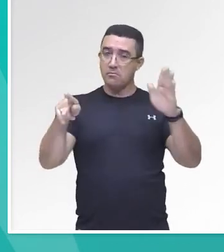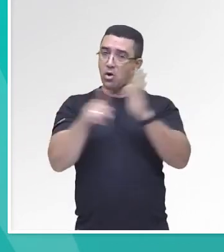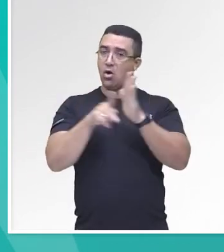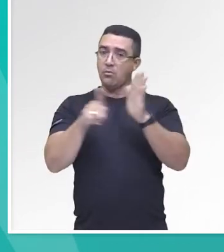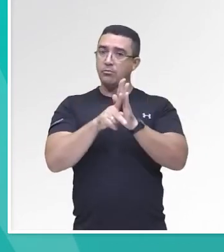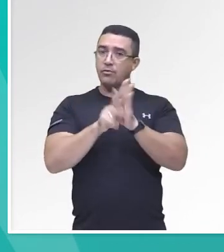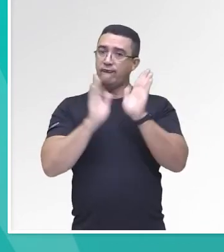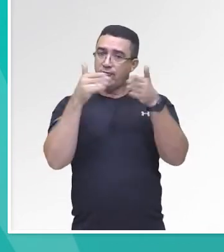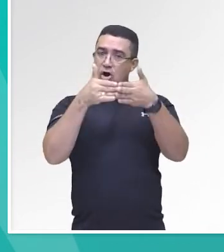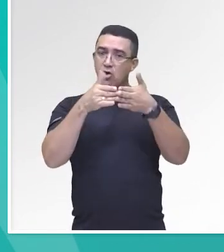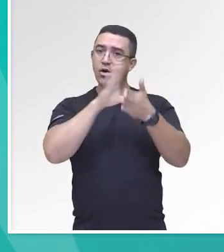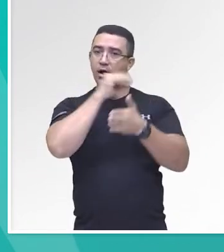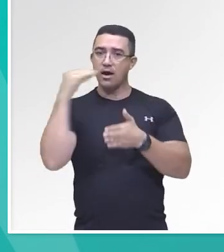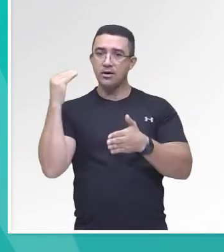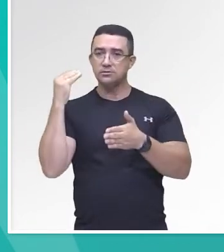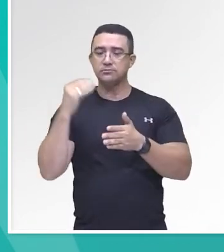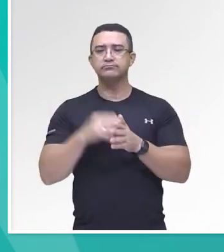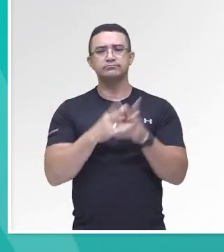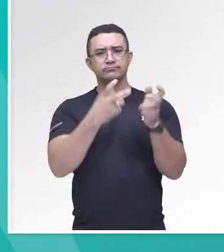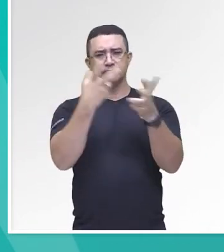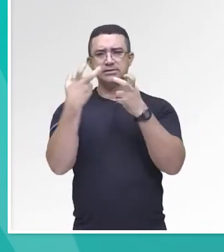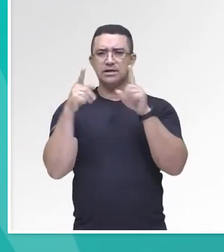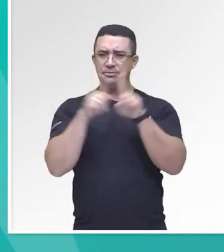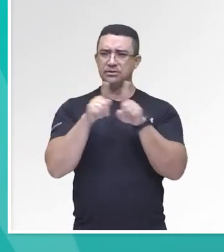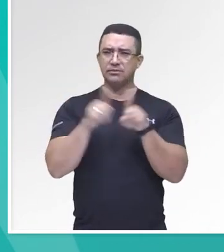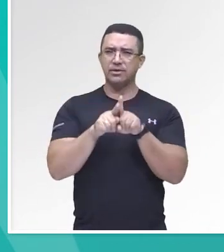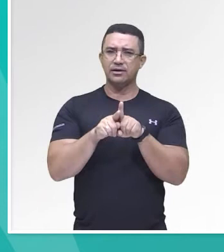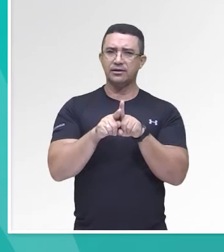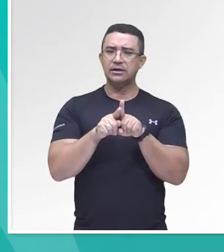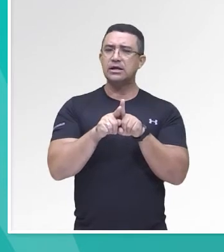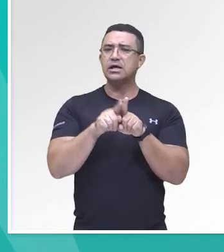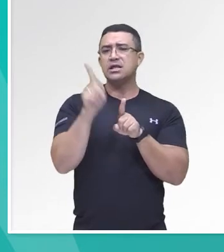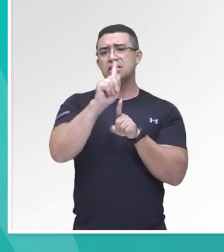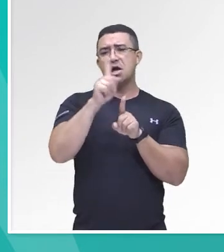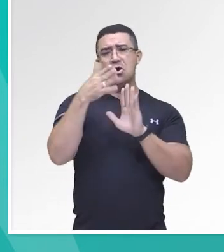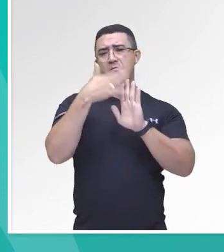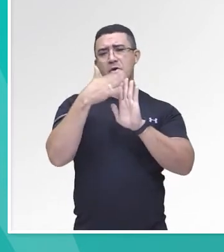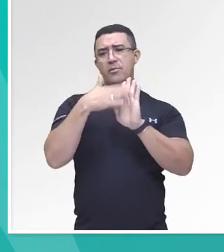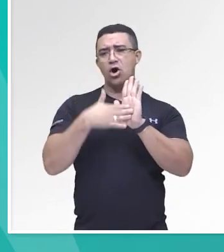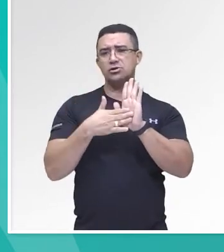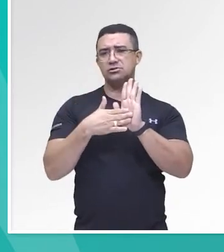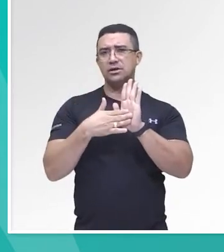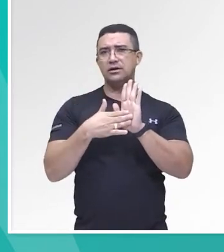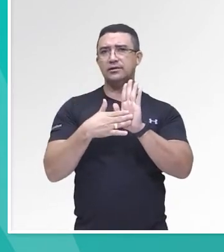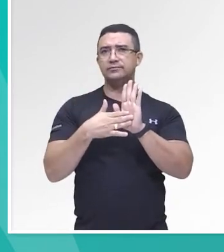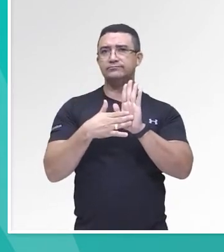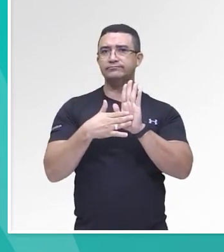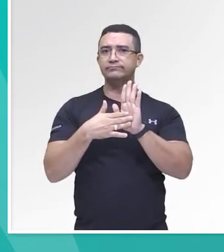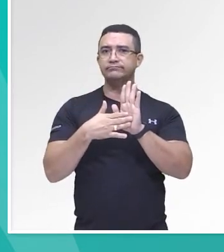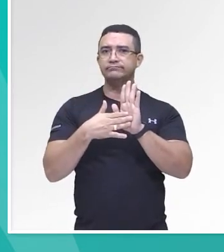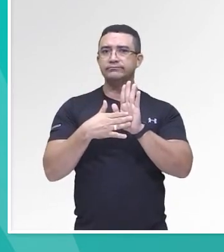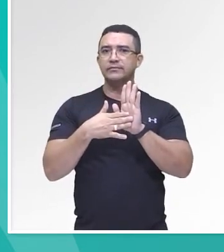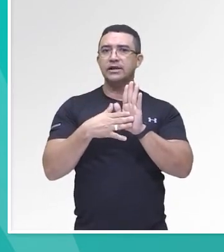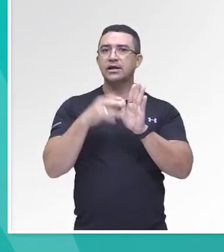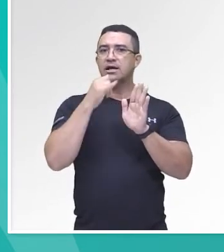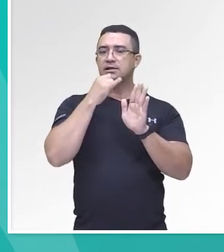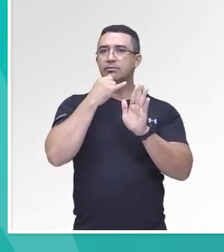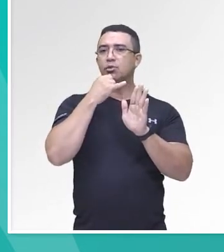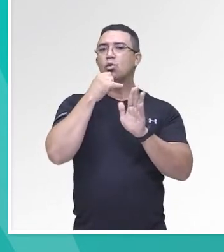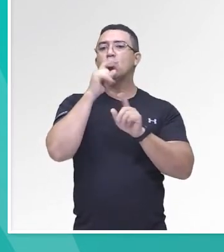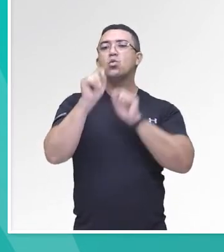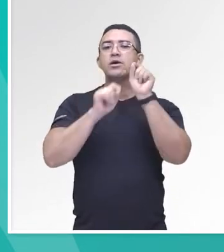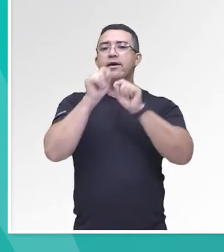infantil, e percebe também que não é uma proposta na qual não se diz o que se tem que